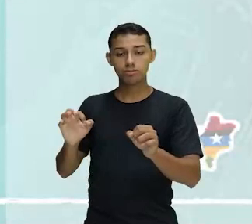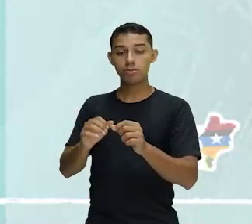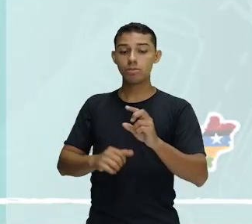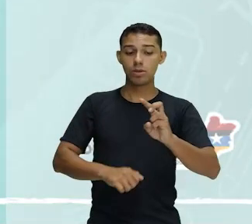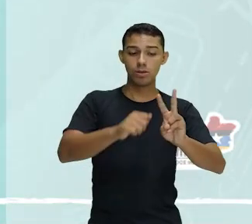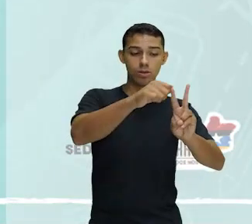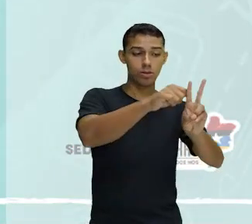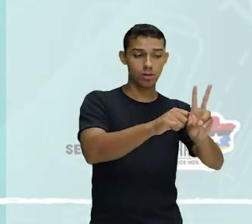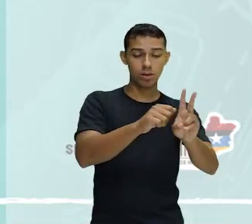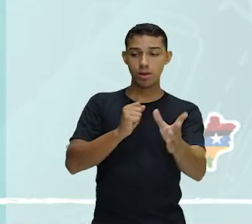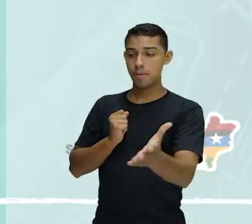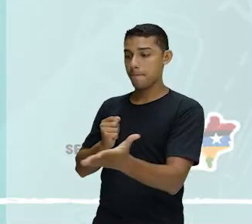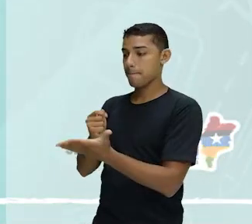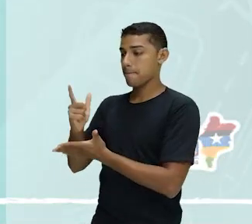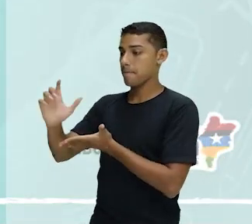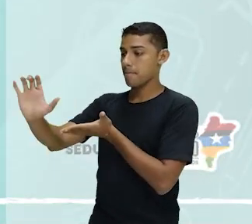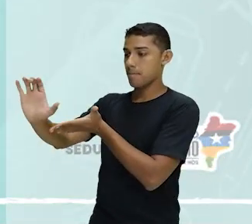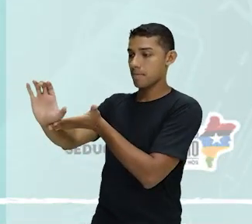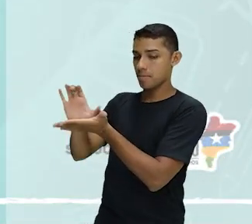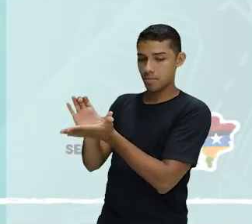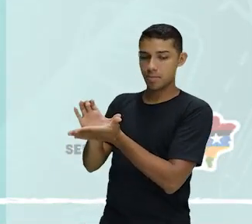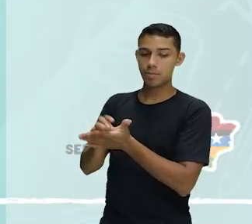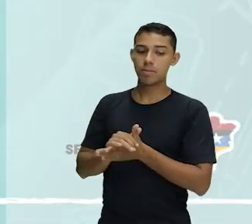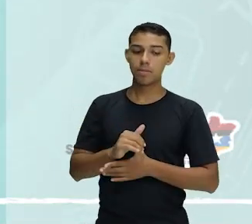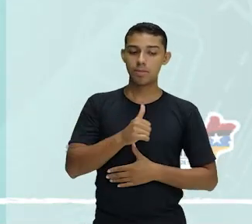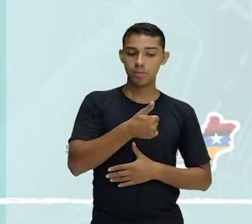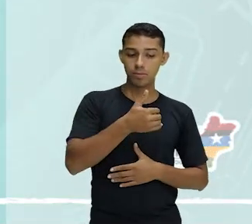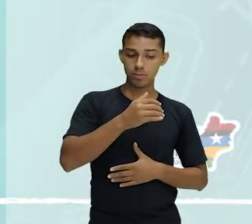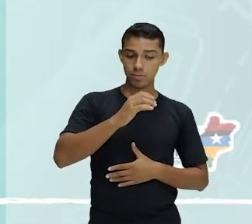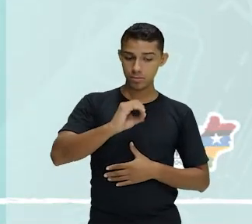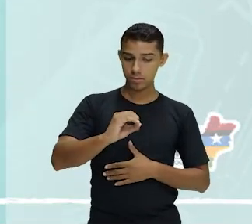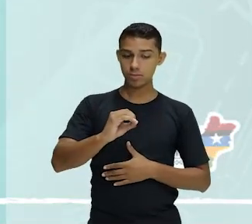segundo mês, essa pessoa vai pagar para o banco R$